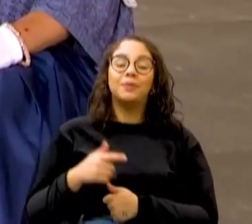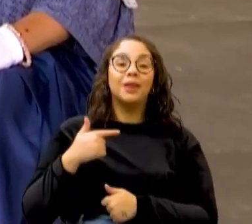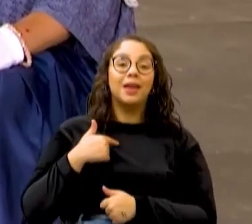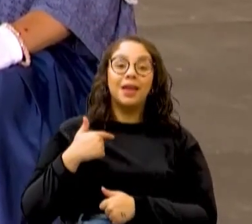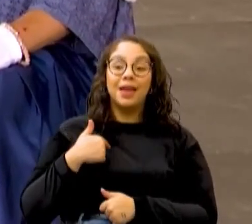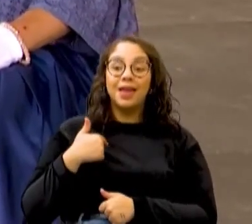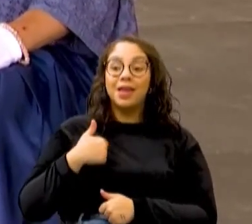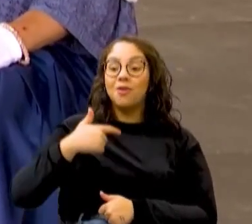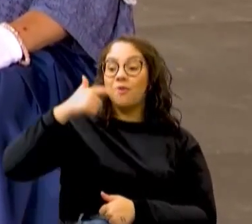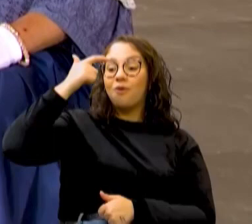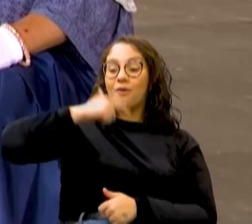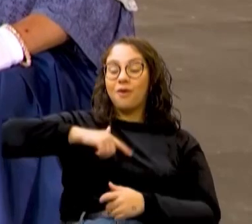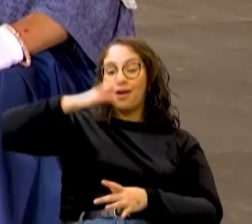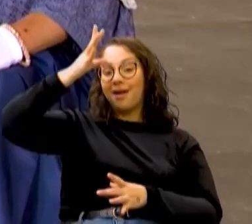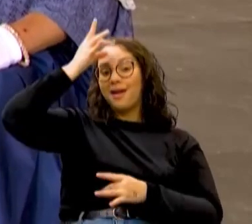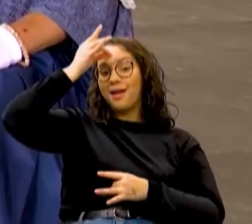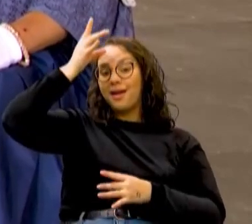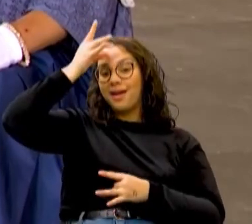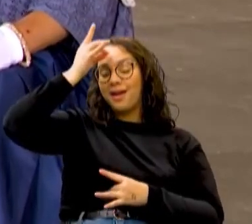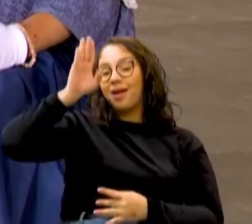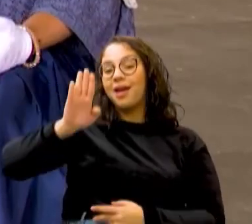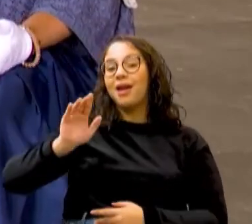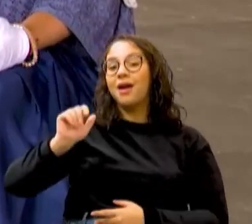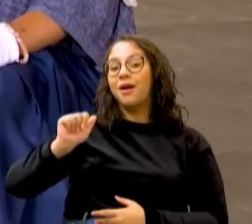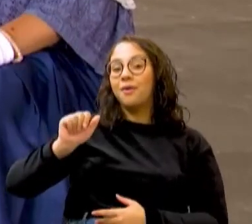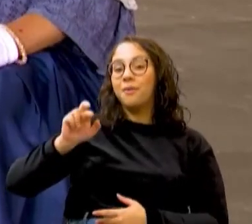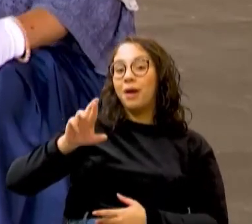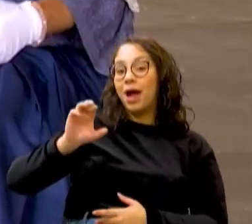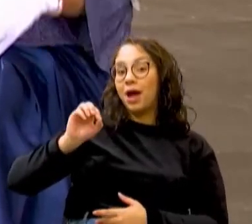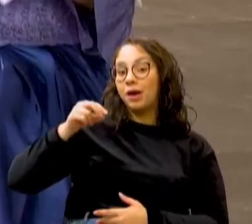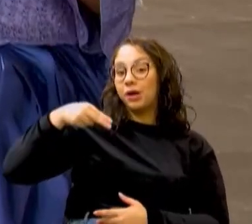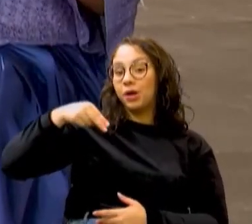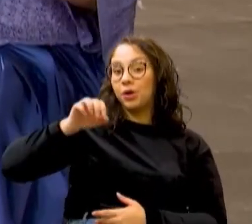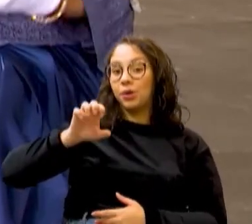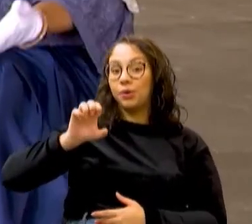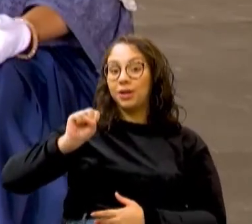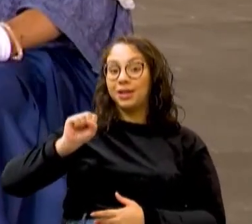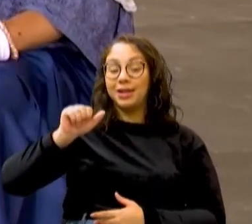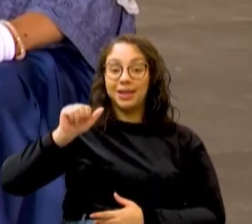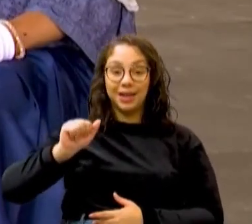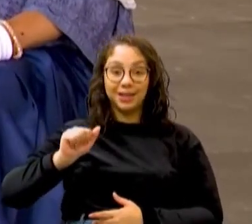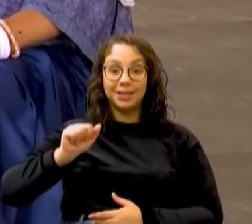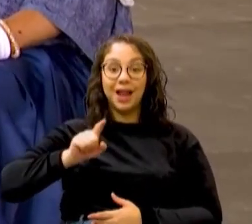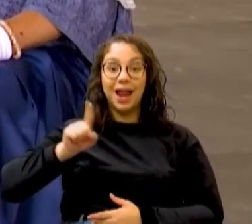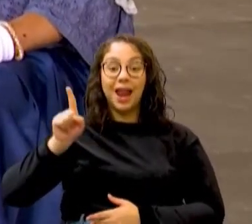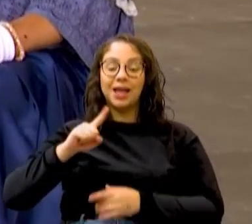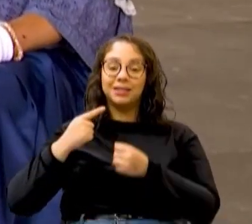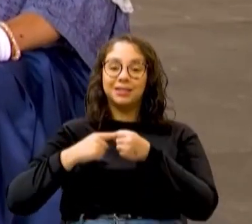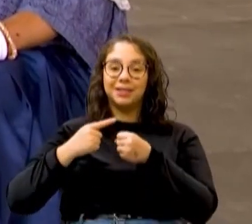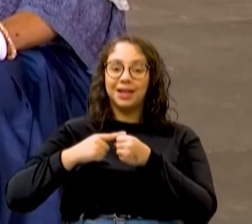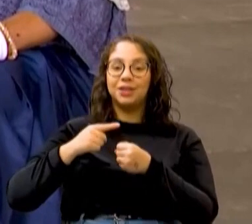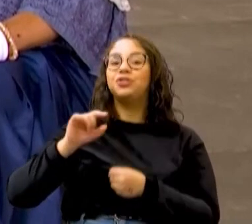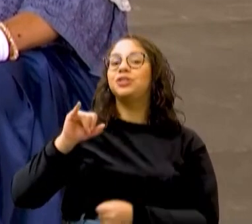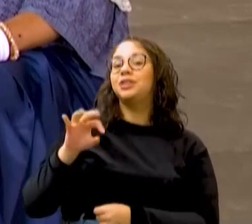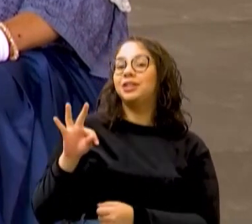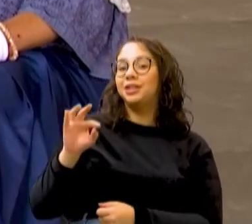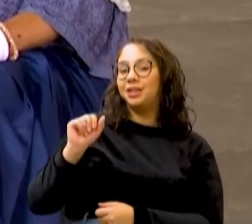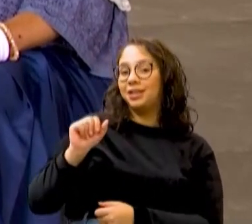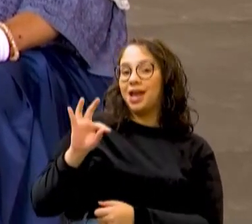levo isso com a personagem né com a Baronesa de Itatiba que é uma viagem ao século 19